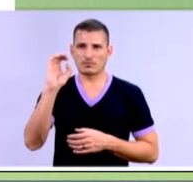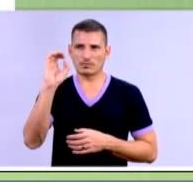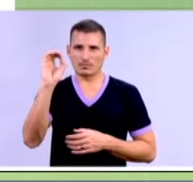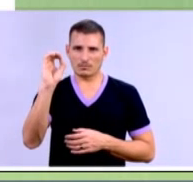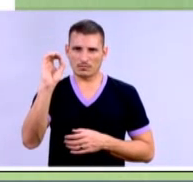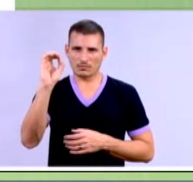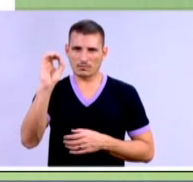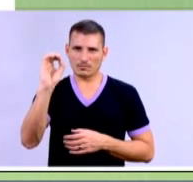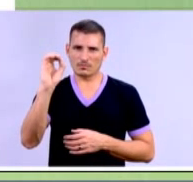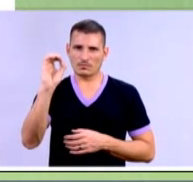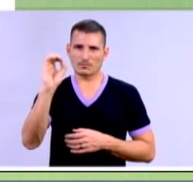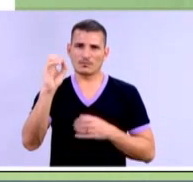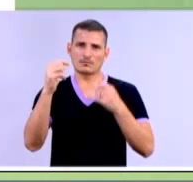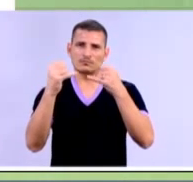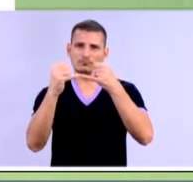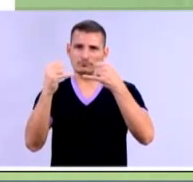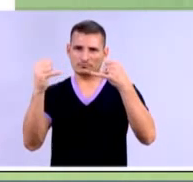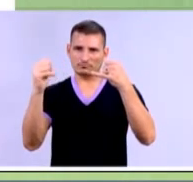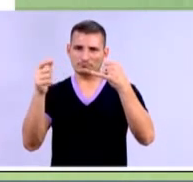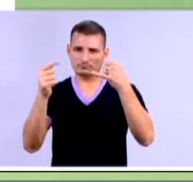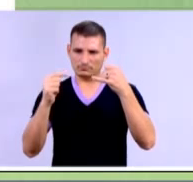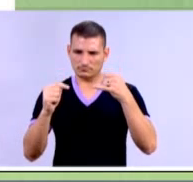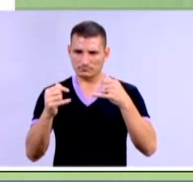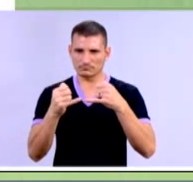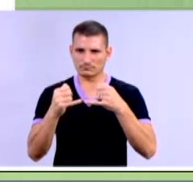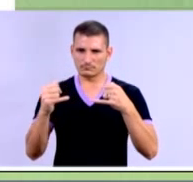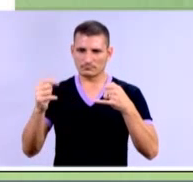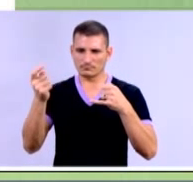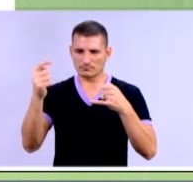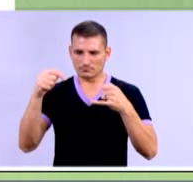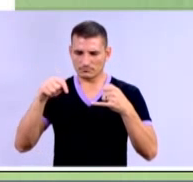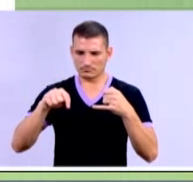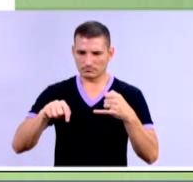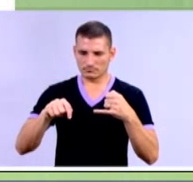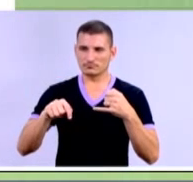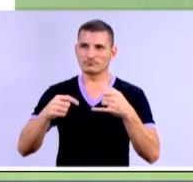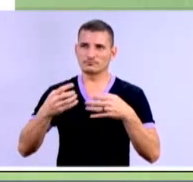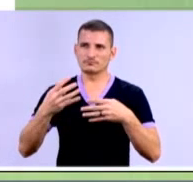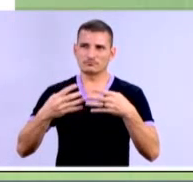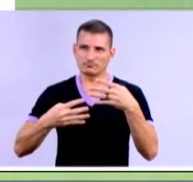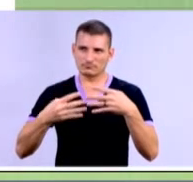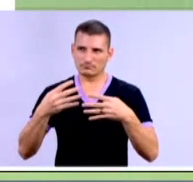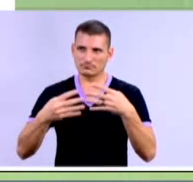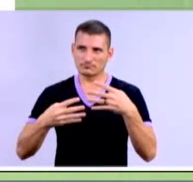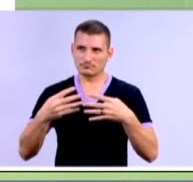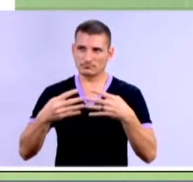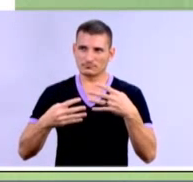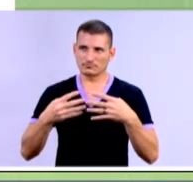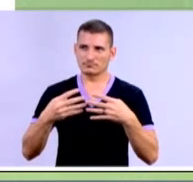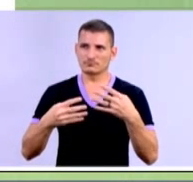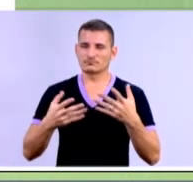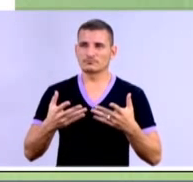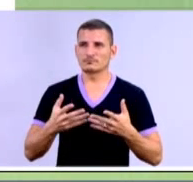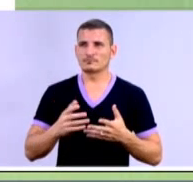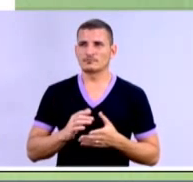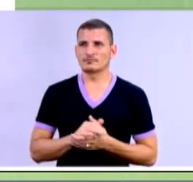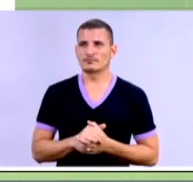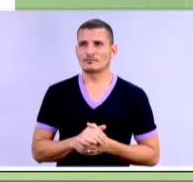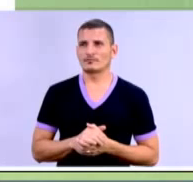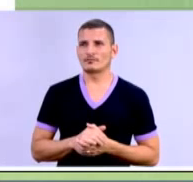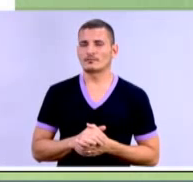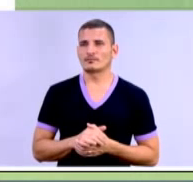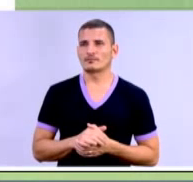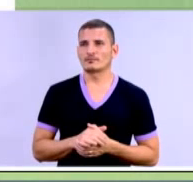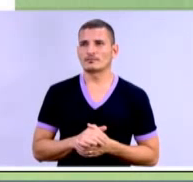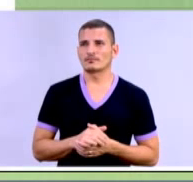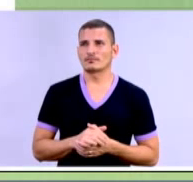aqui onde era para ser transmitido do 0, né, que seria, por exemplo, menos 5 volts, ficaria mais 5 com menos 5, daria 0